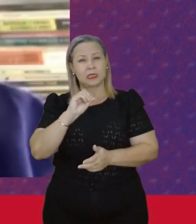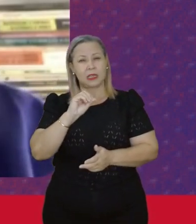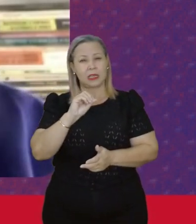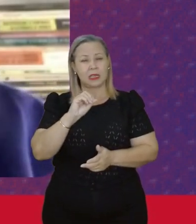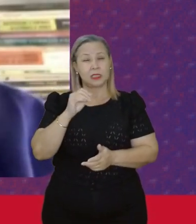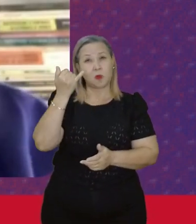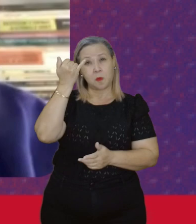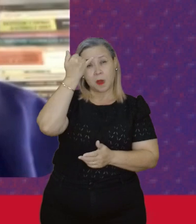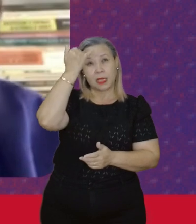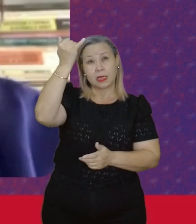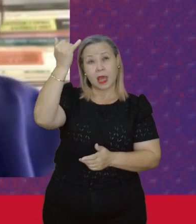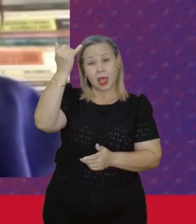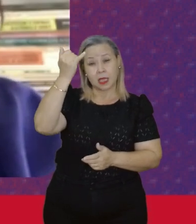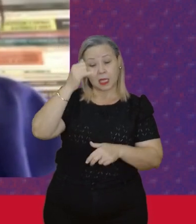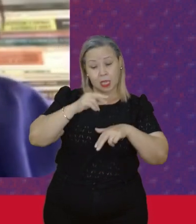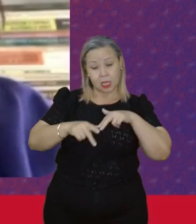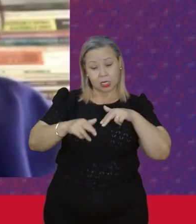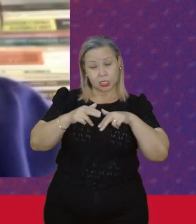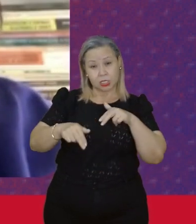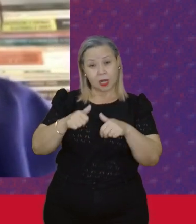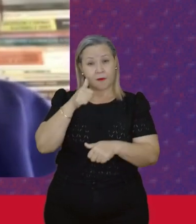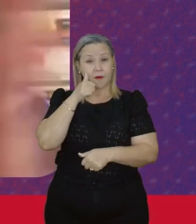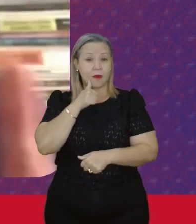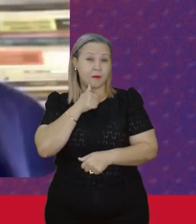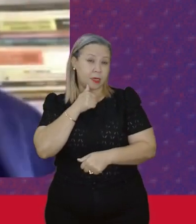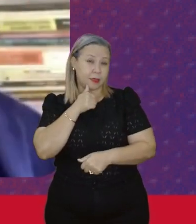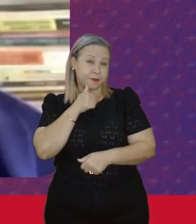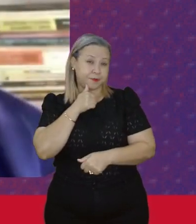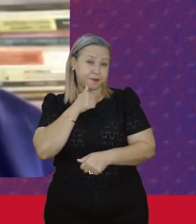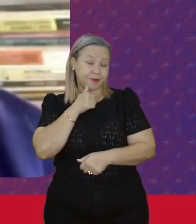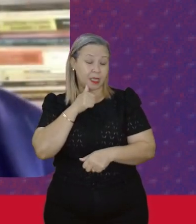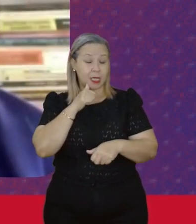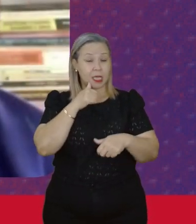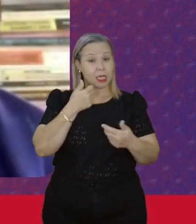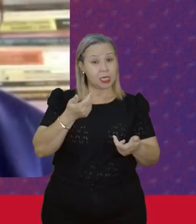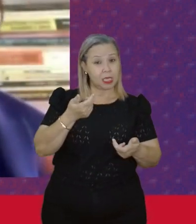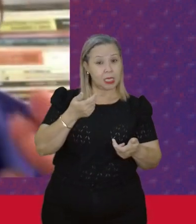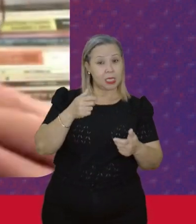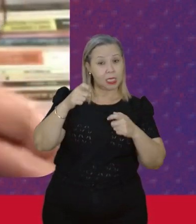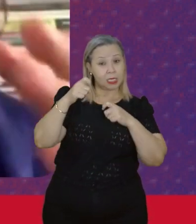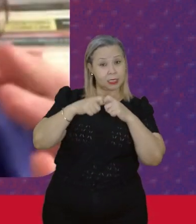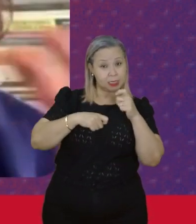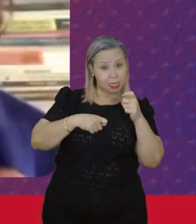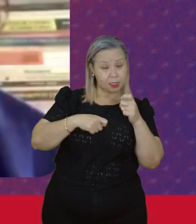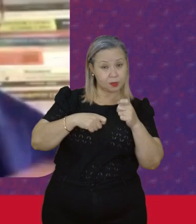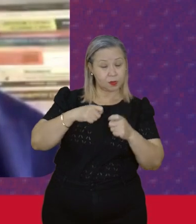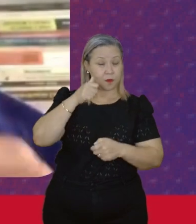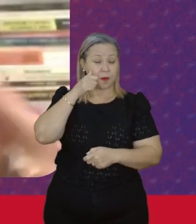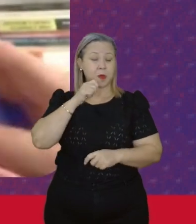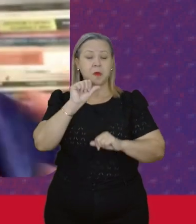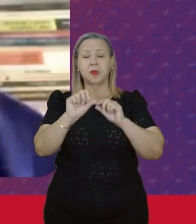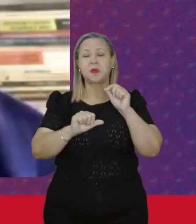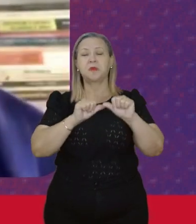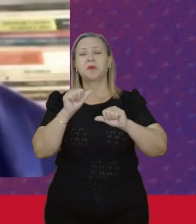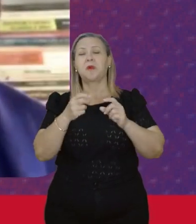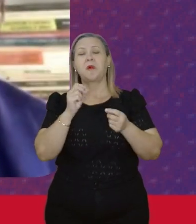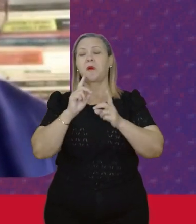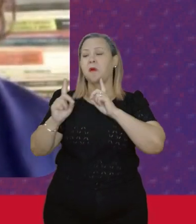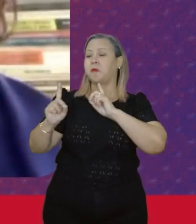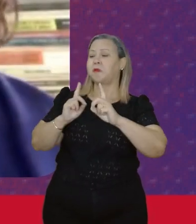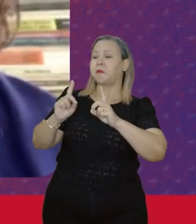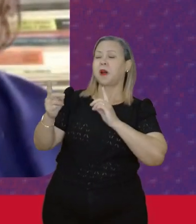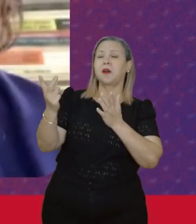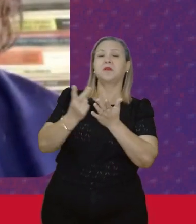sexo feminino e a de gênero feminino. O que mudou? Qual foi o debate que